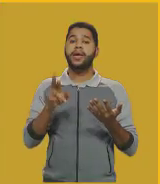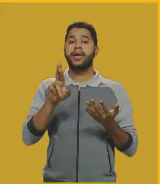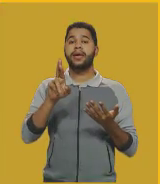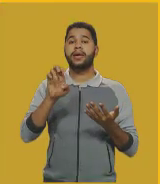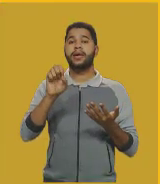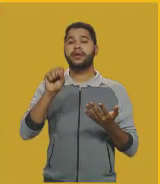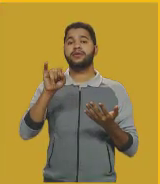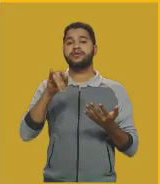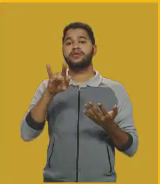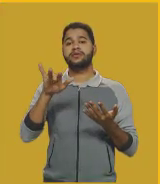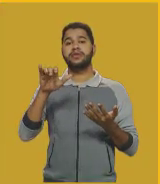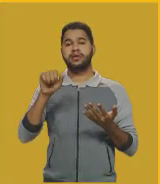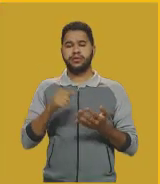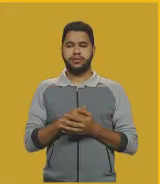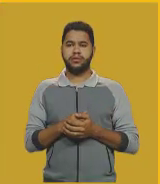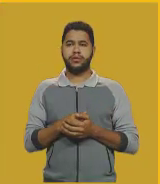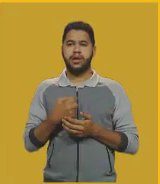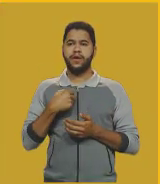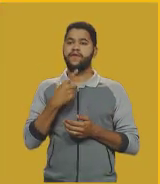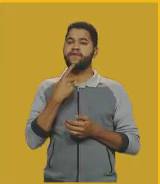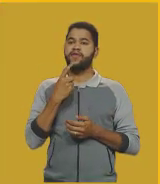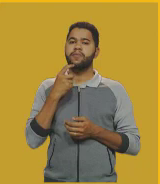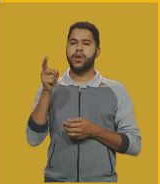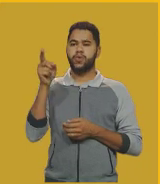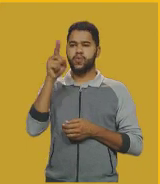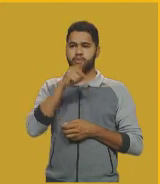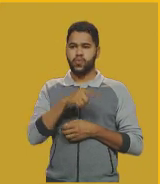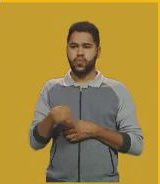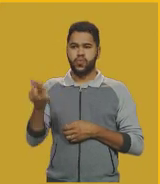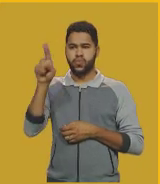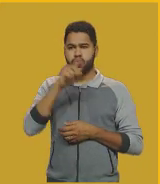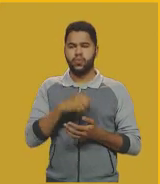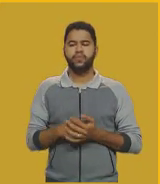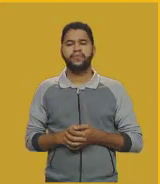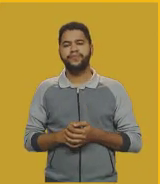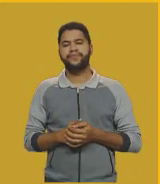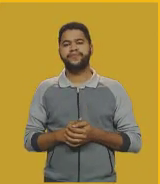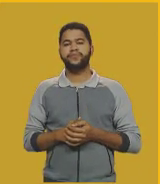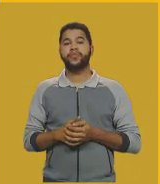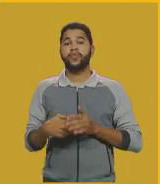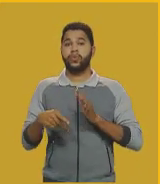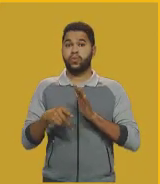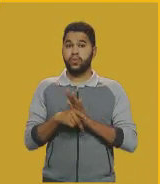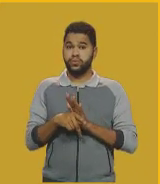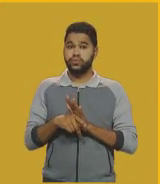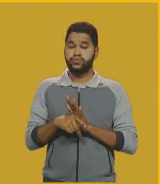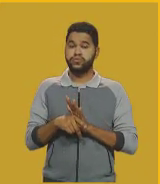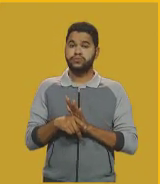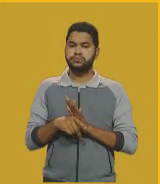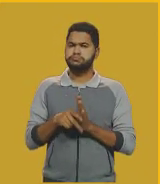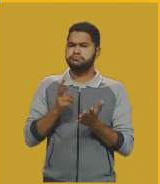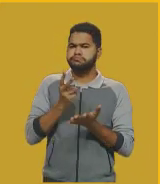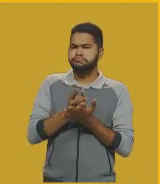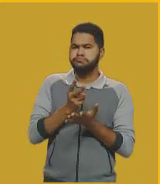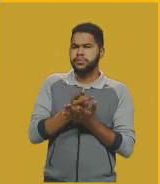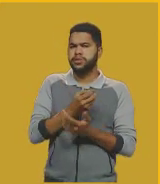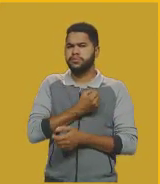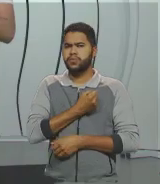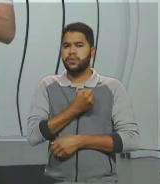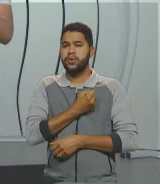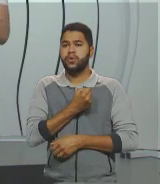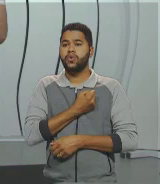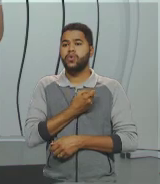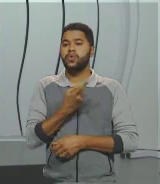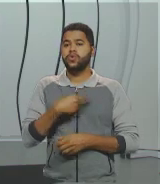que está ligado em série, que eu circulei de vermelho. Bom, como são resistores de mesmo valor de resistência, basta a